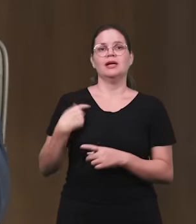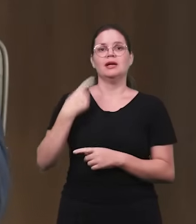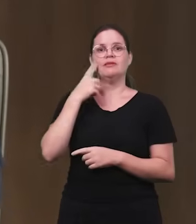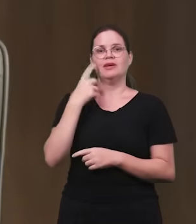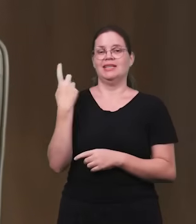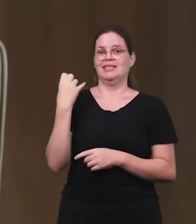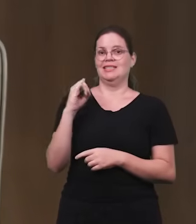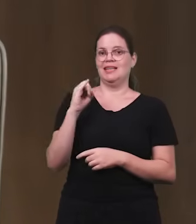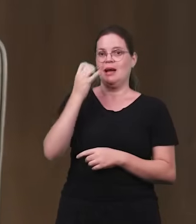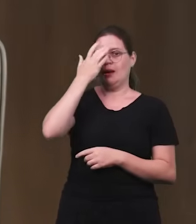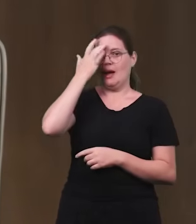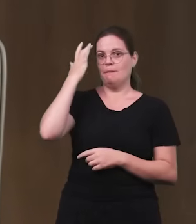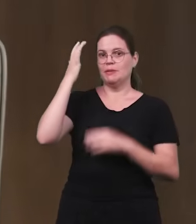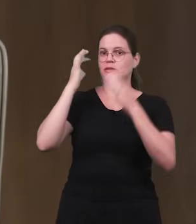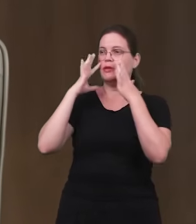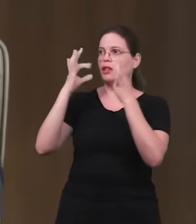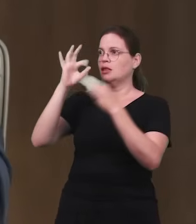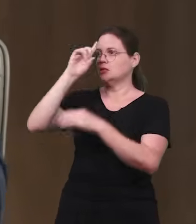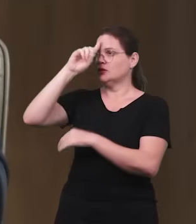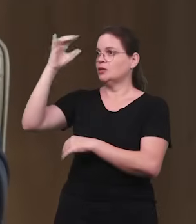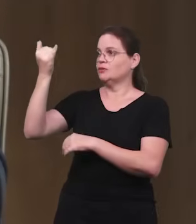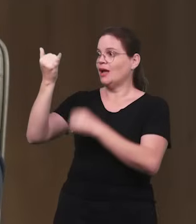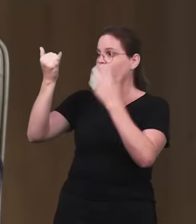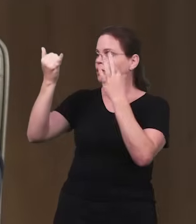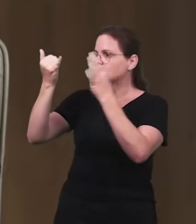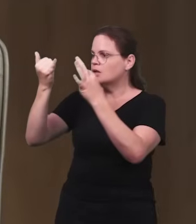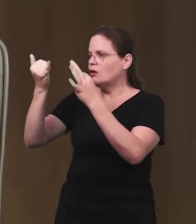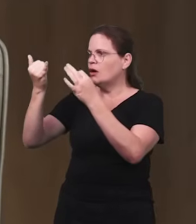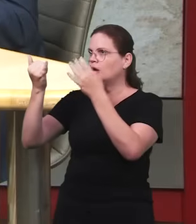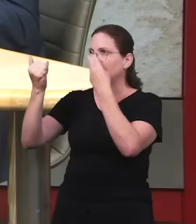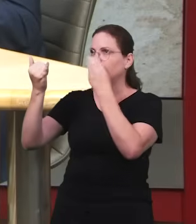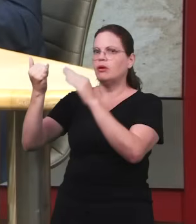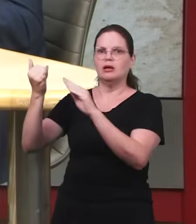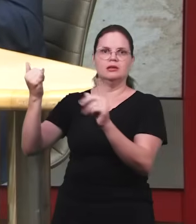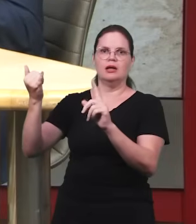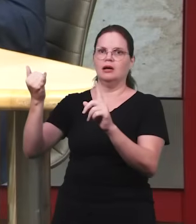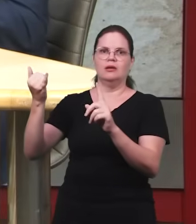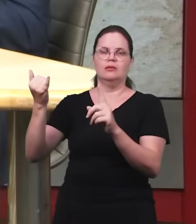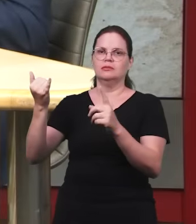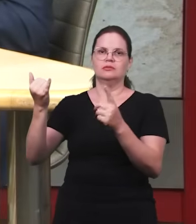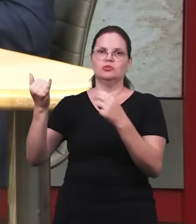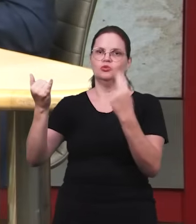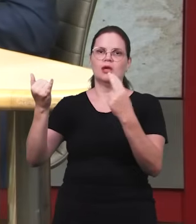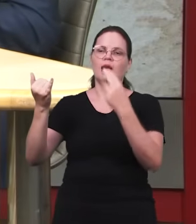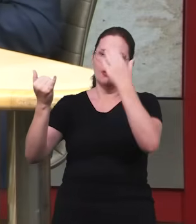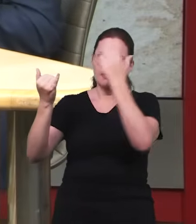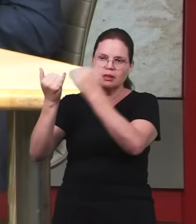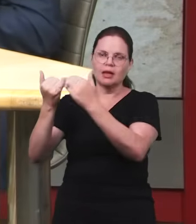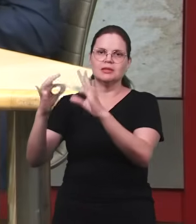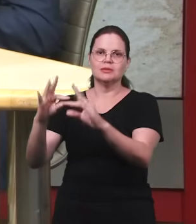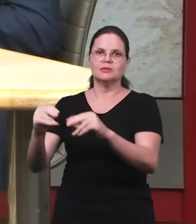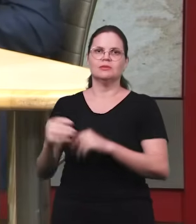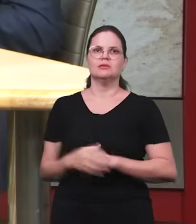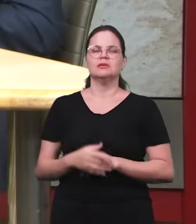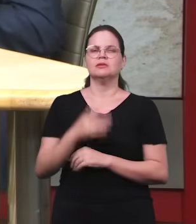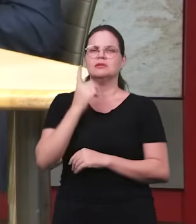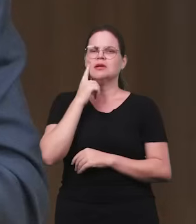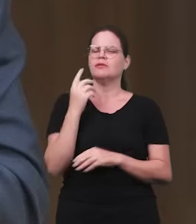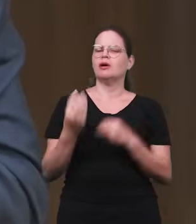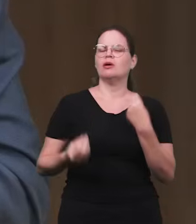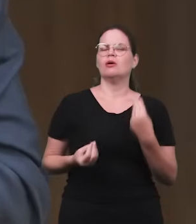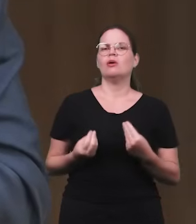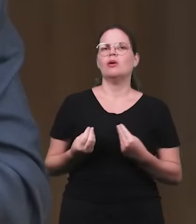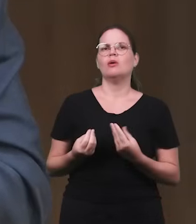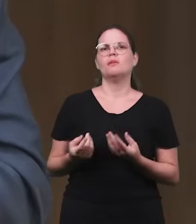alguém ouviu a Deus e não vai obedecer. Não é condicional. Não é condicional. Então, levar nossos filhos... Como é que você